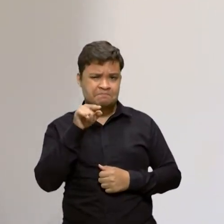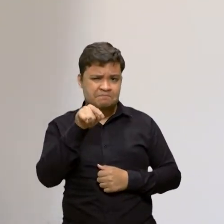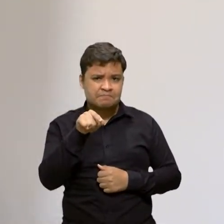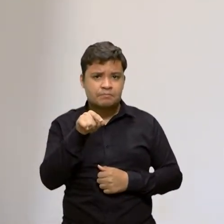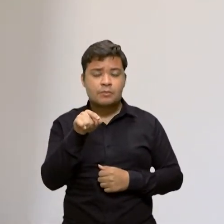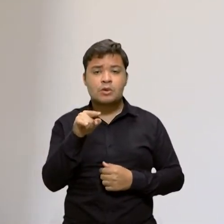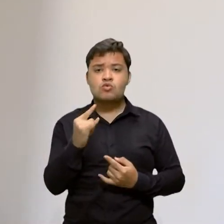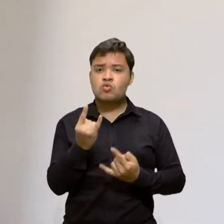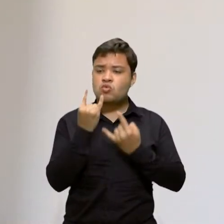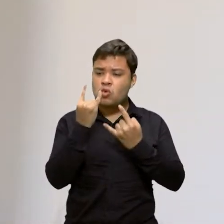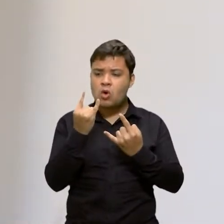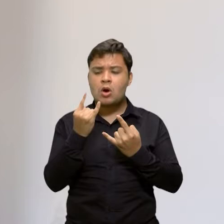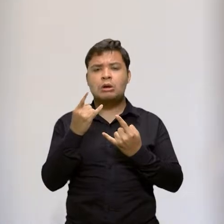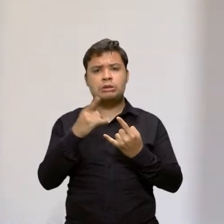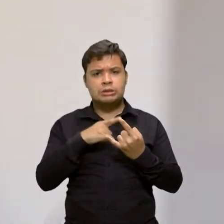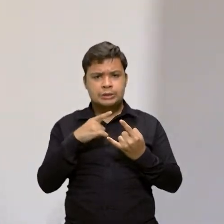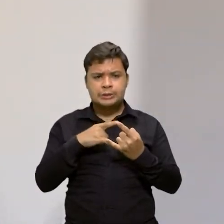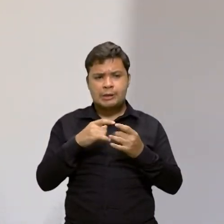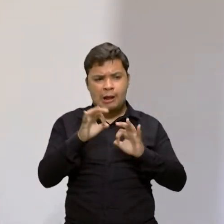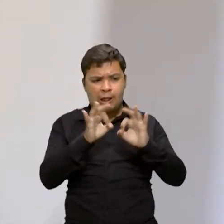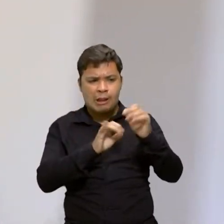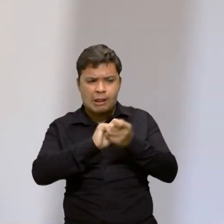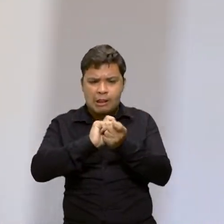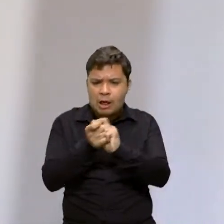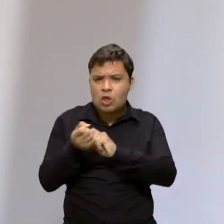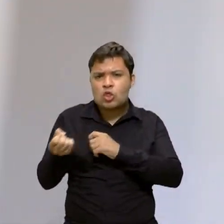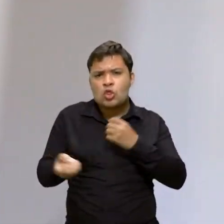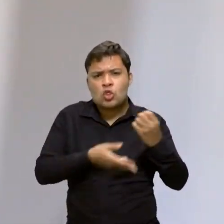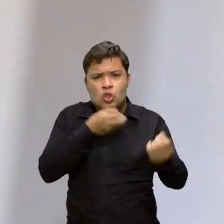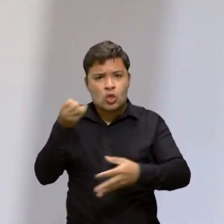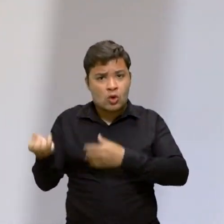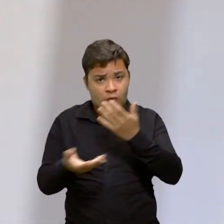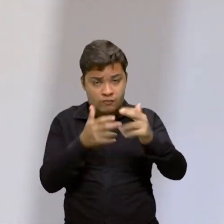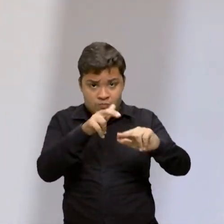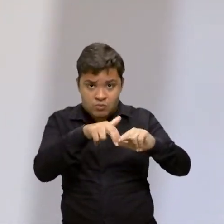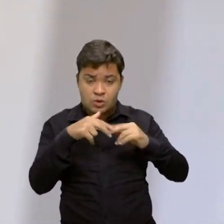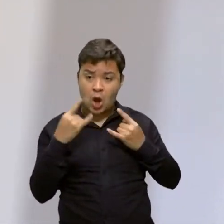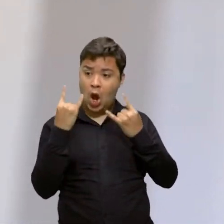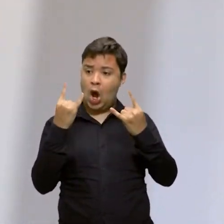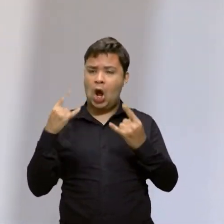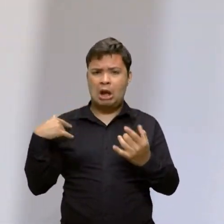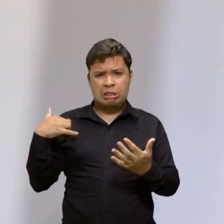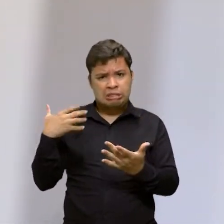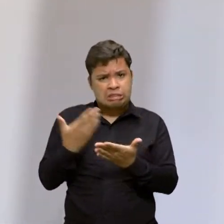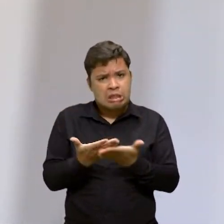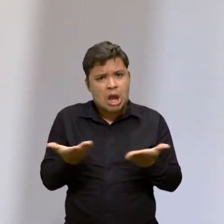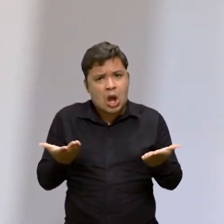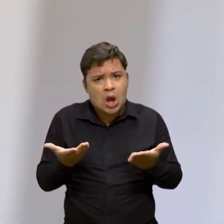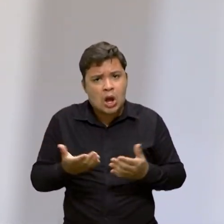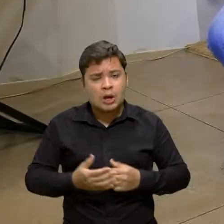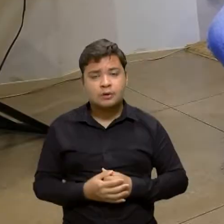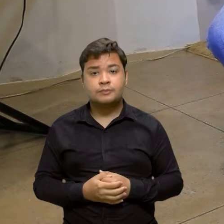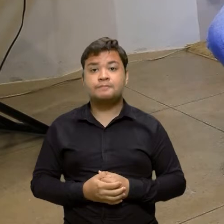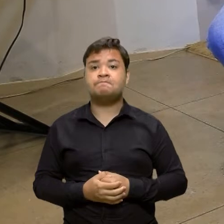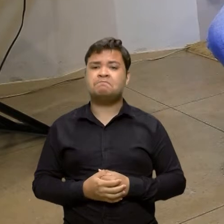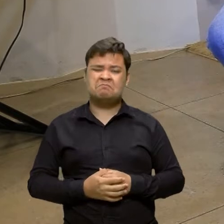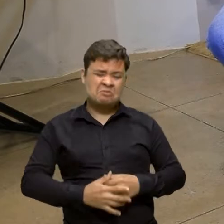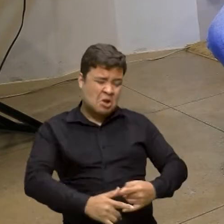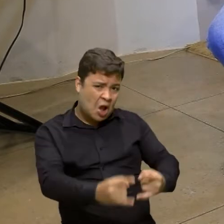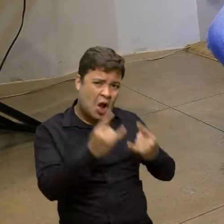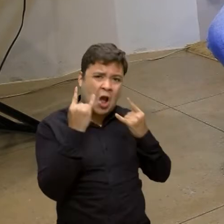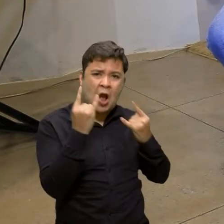capacidade de se reinventar a partir das próprias raízes que mantém o rock vivo? O rock and roll é um gênero assim